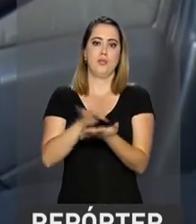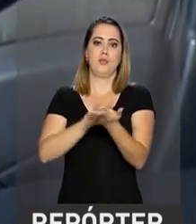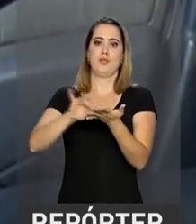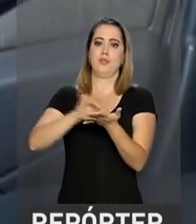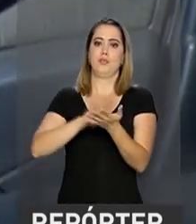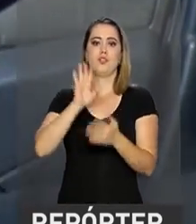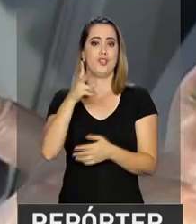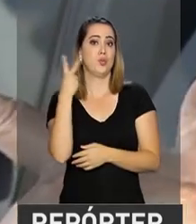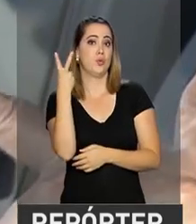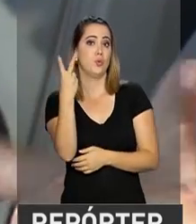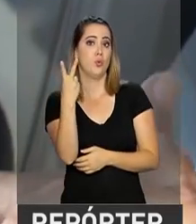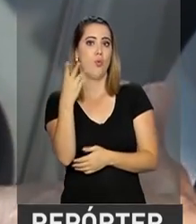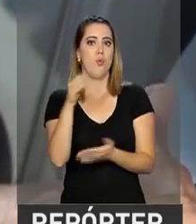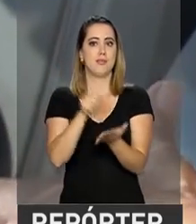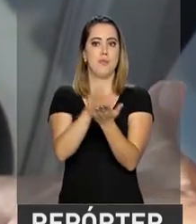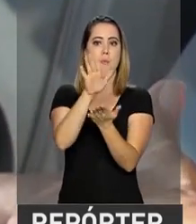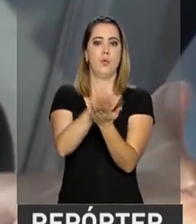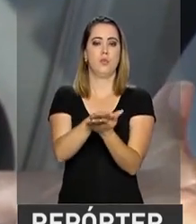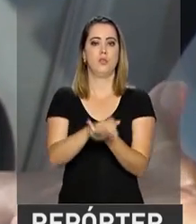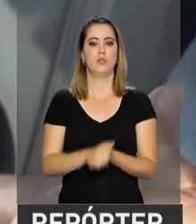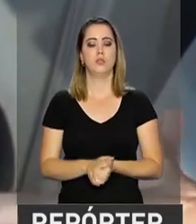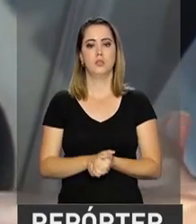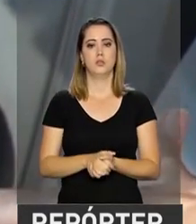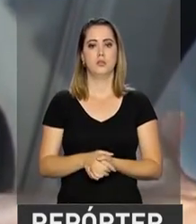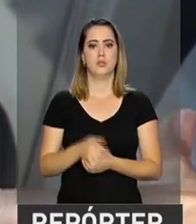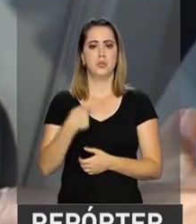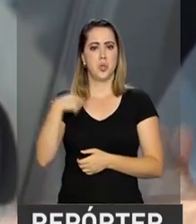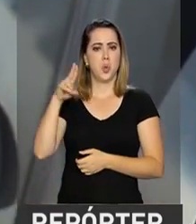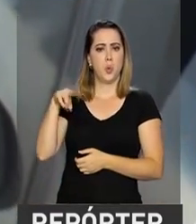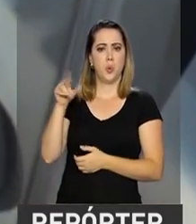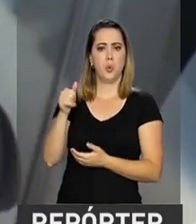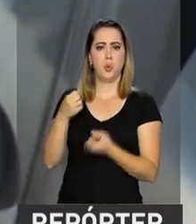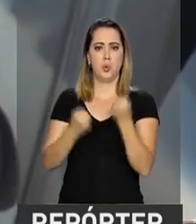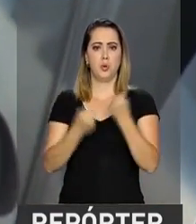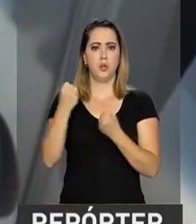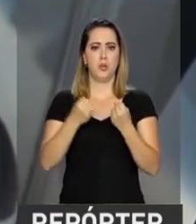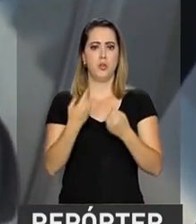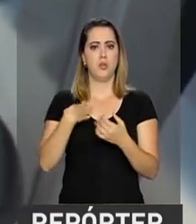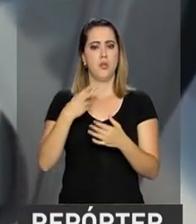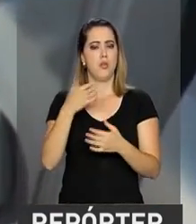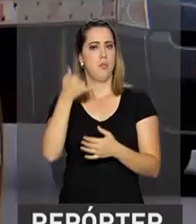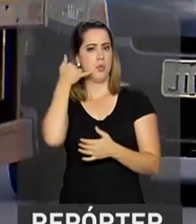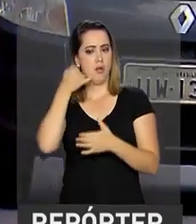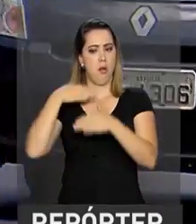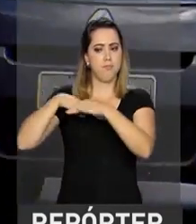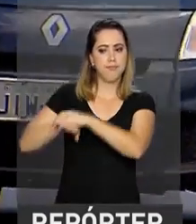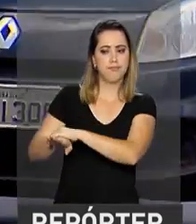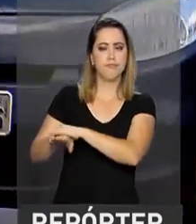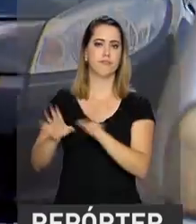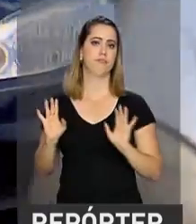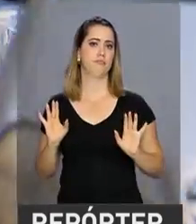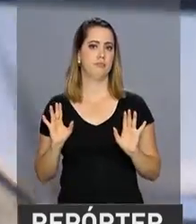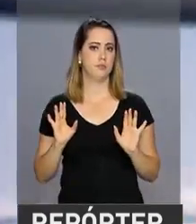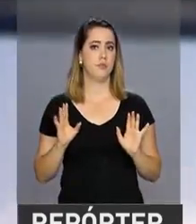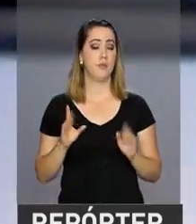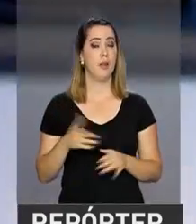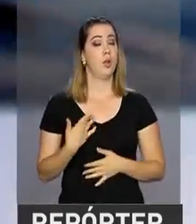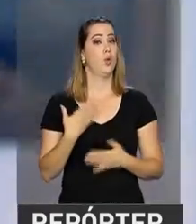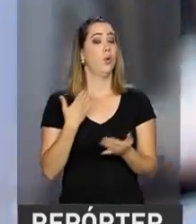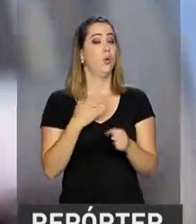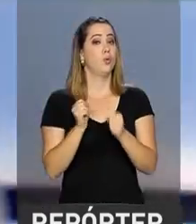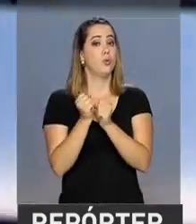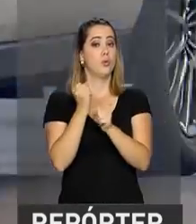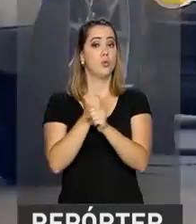multa já levei do no volante e nunca nunca nunca tá desligado entre os anos de 2014